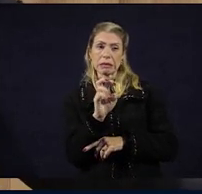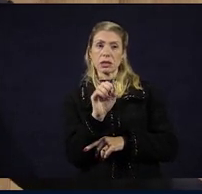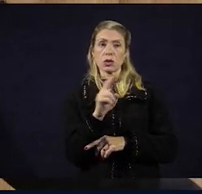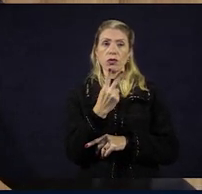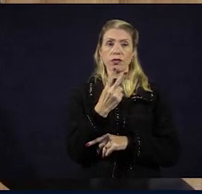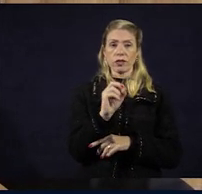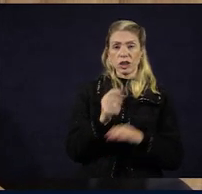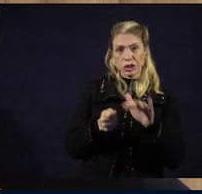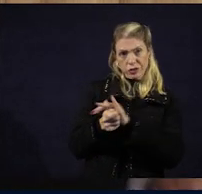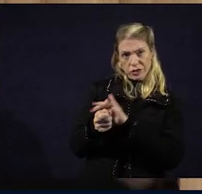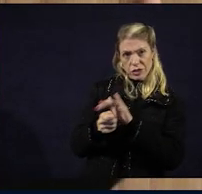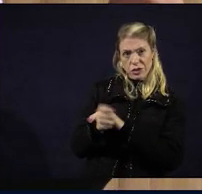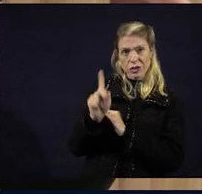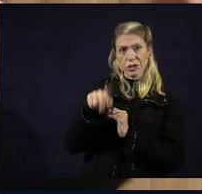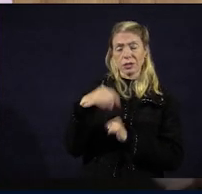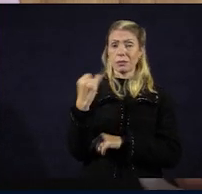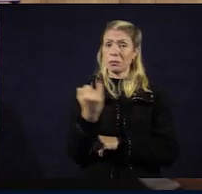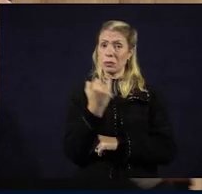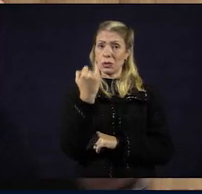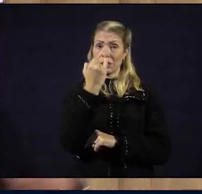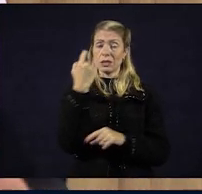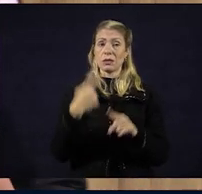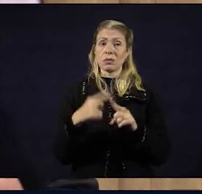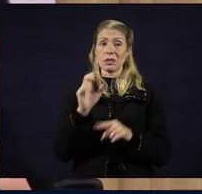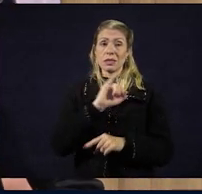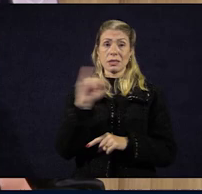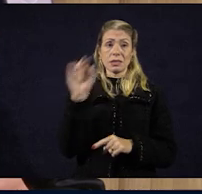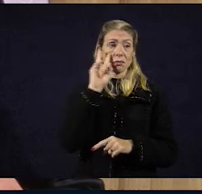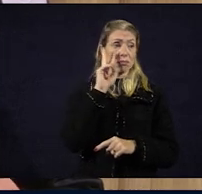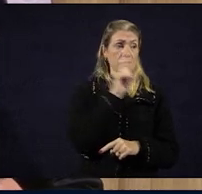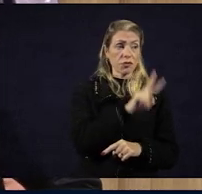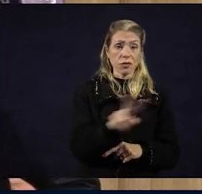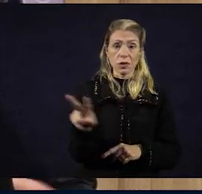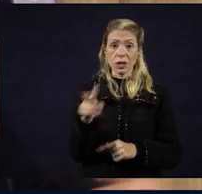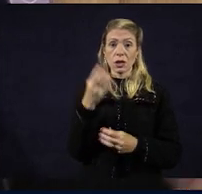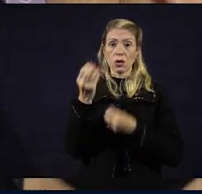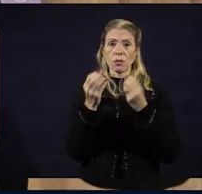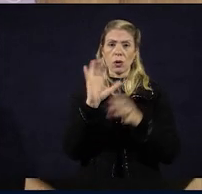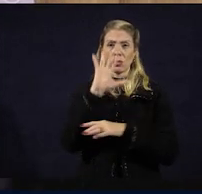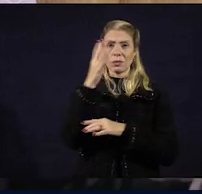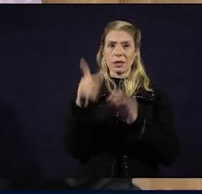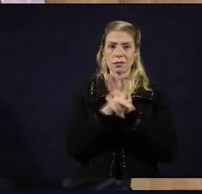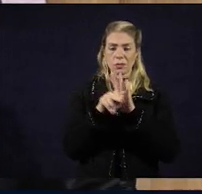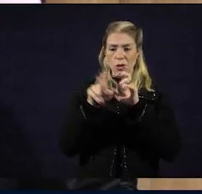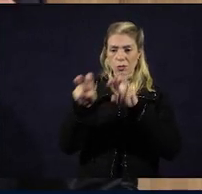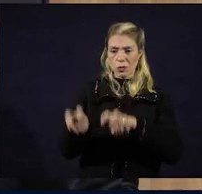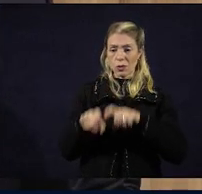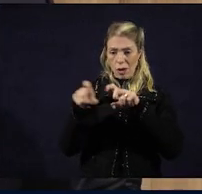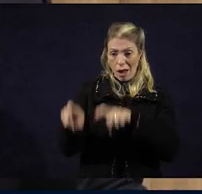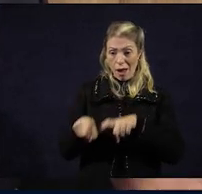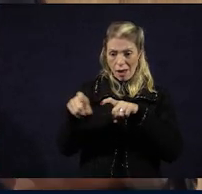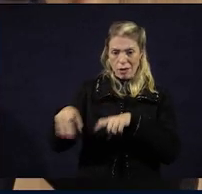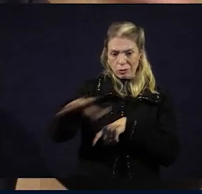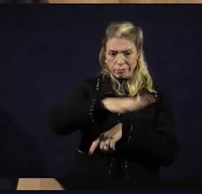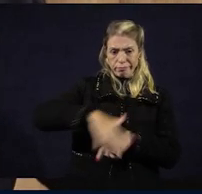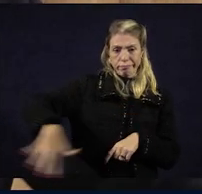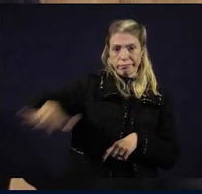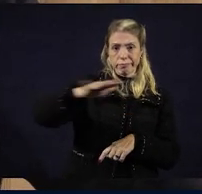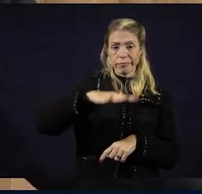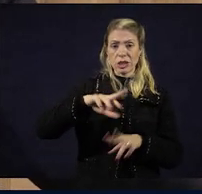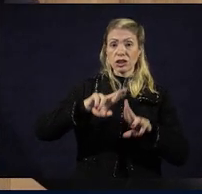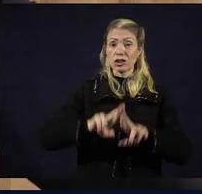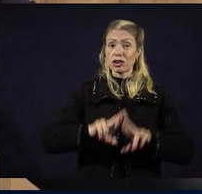e foi importantíssimo que quando o cara vê como o nosso Setor O Agro é muito é diferente do que